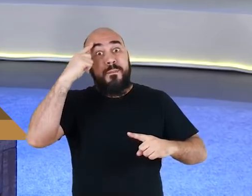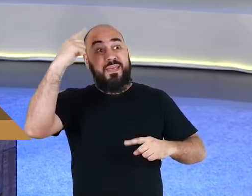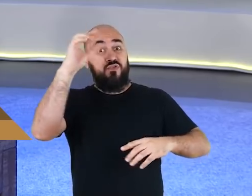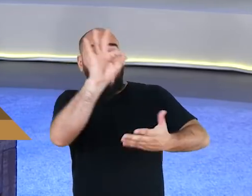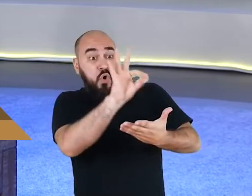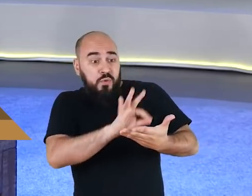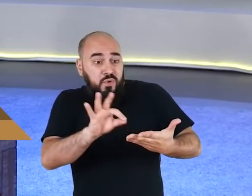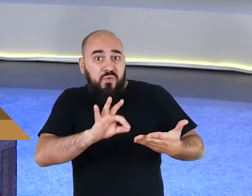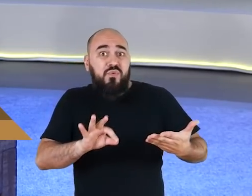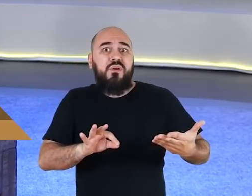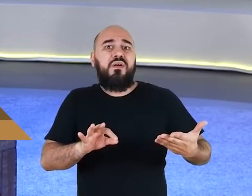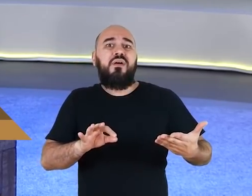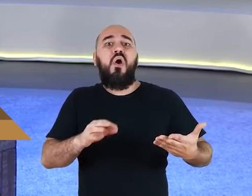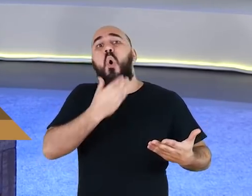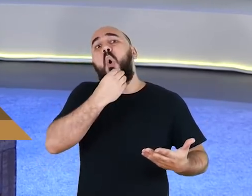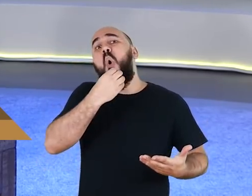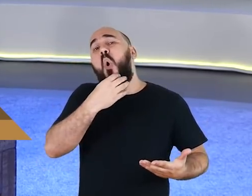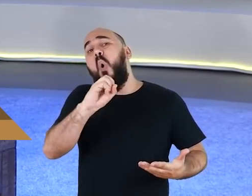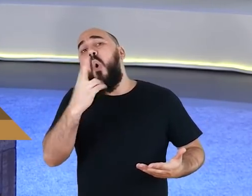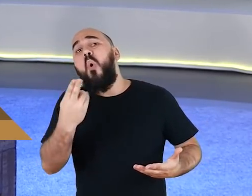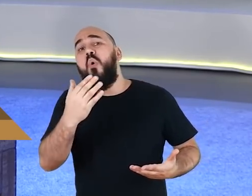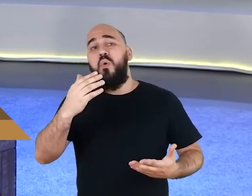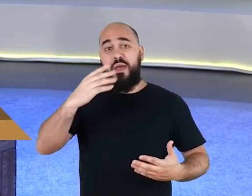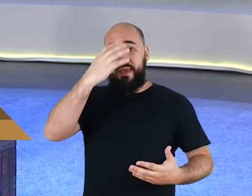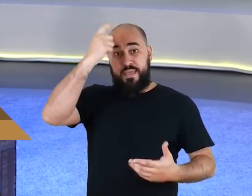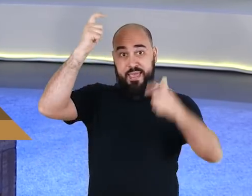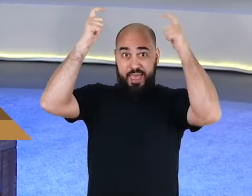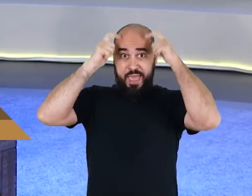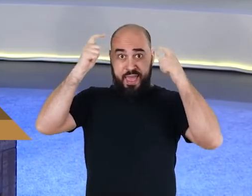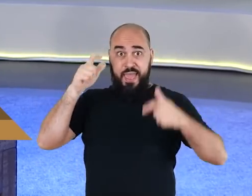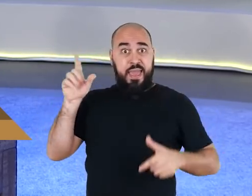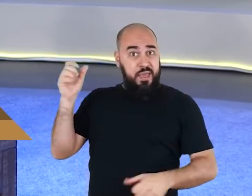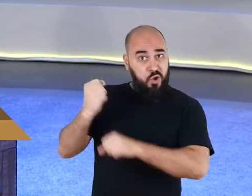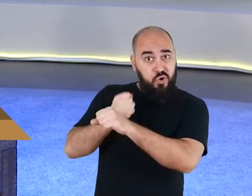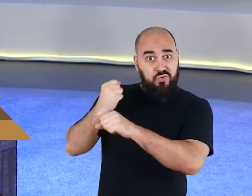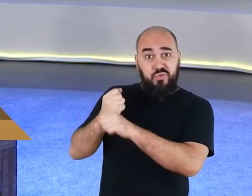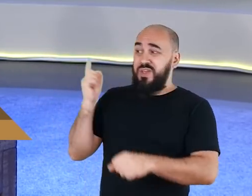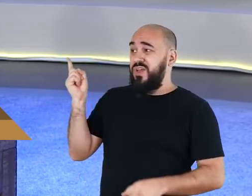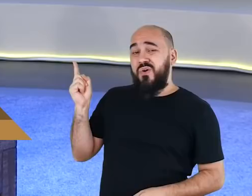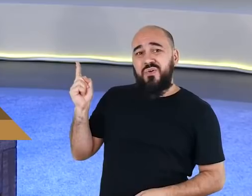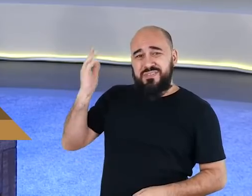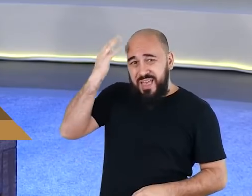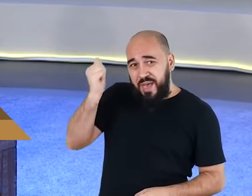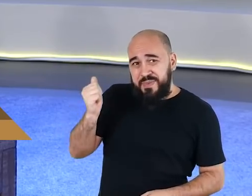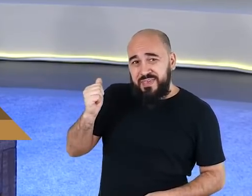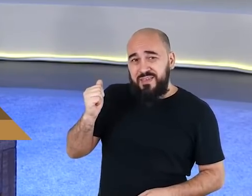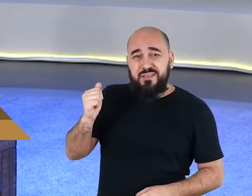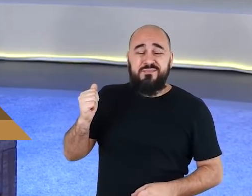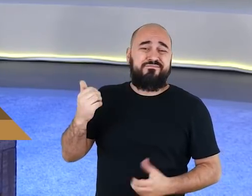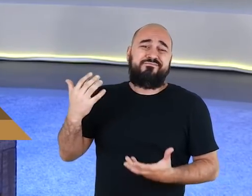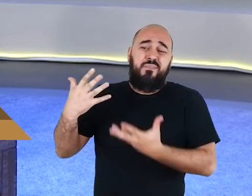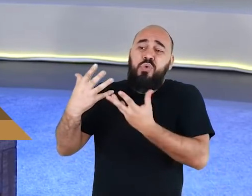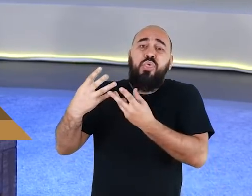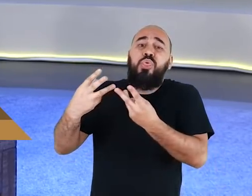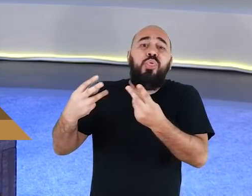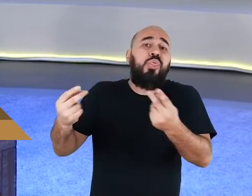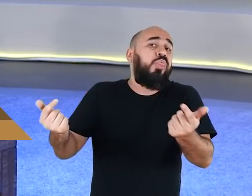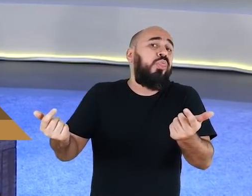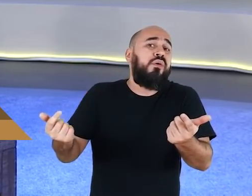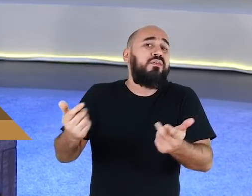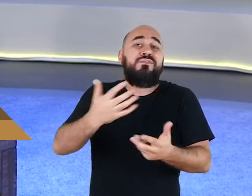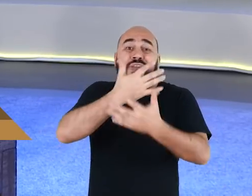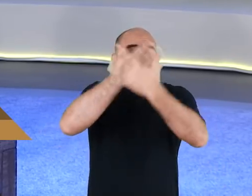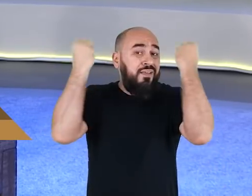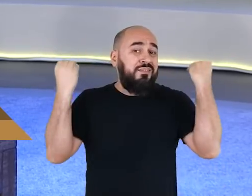que mandaram construir as maravilhas, muitos deles se perderam na história. Aliás, se eu for mais longe,